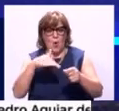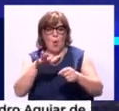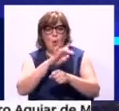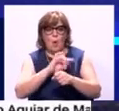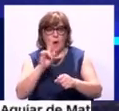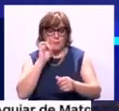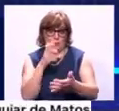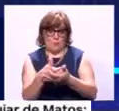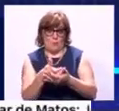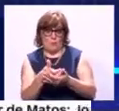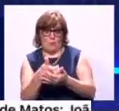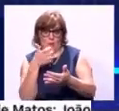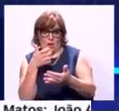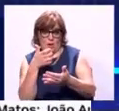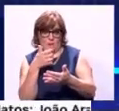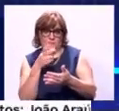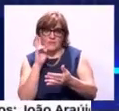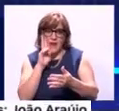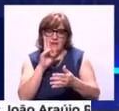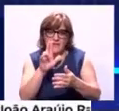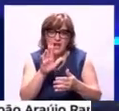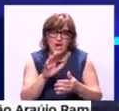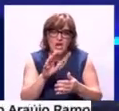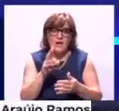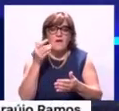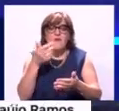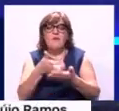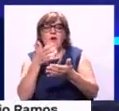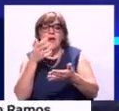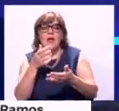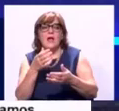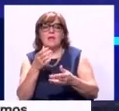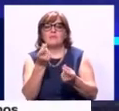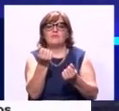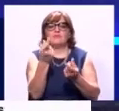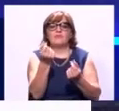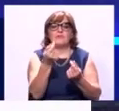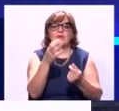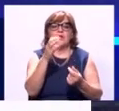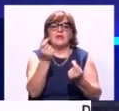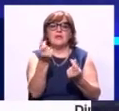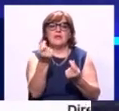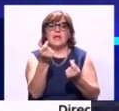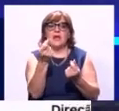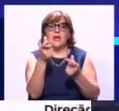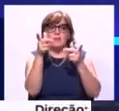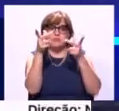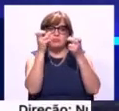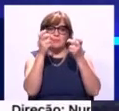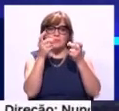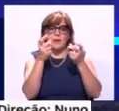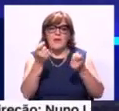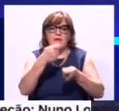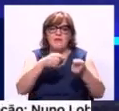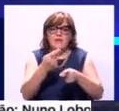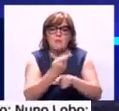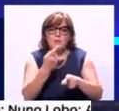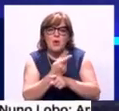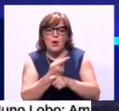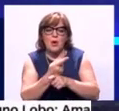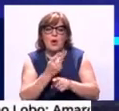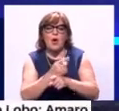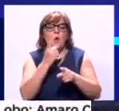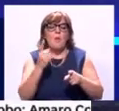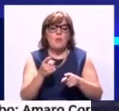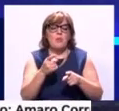sua visibilidade, está a ver outra vez, Júlio? Visibilidade, sponsorização, dinheiro, merchandising.